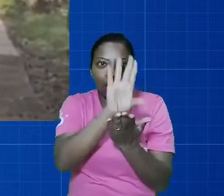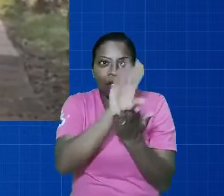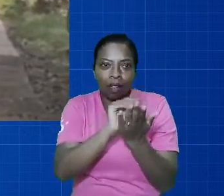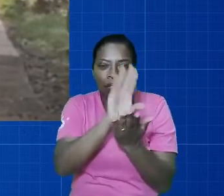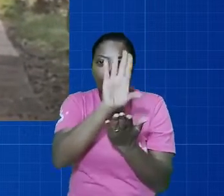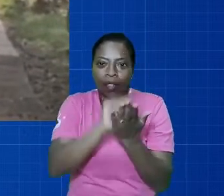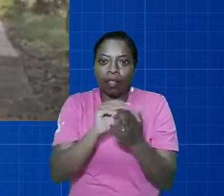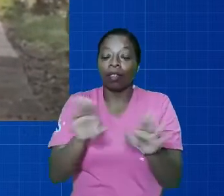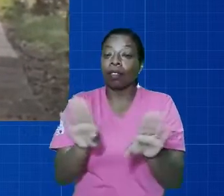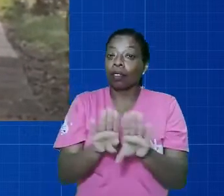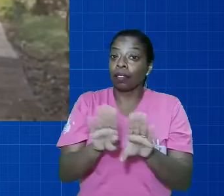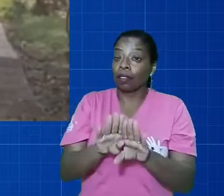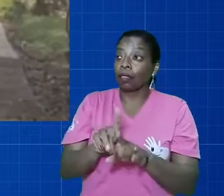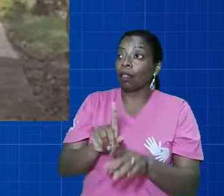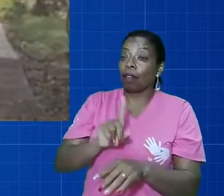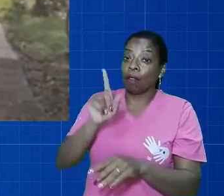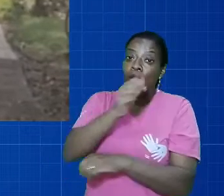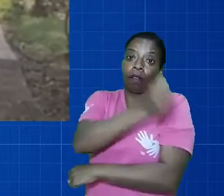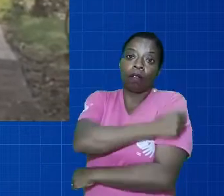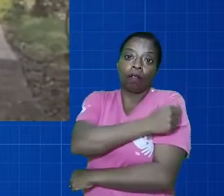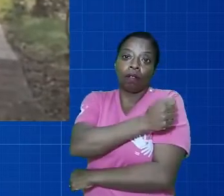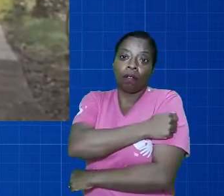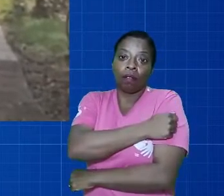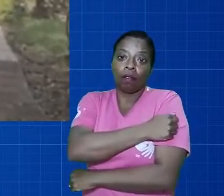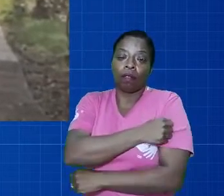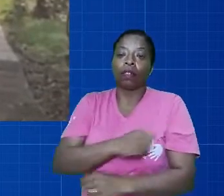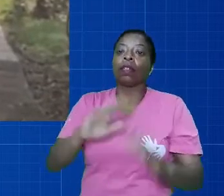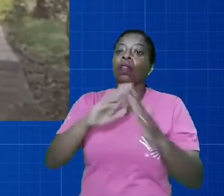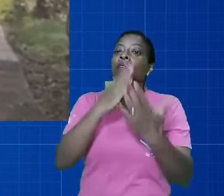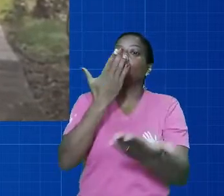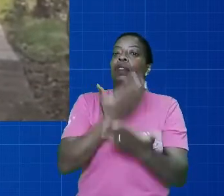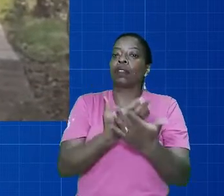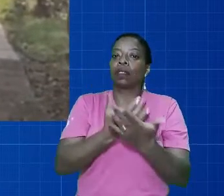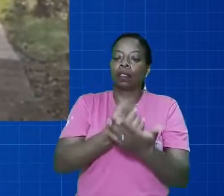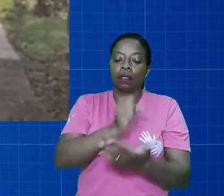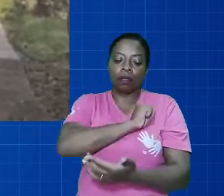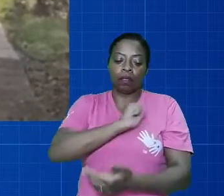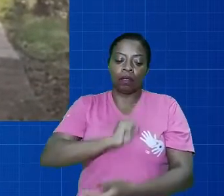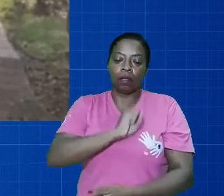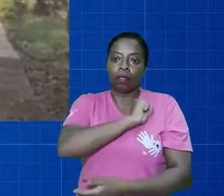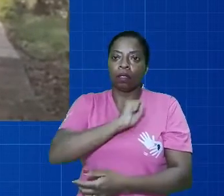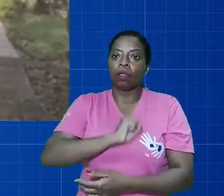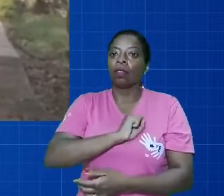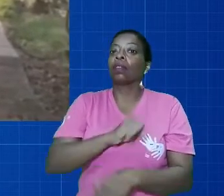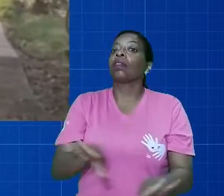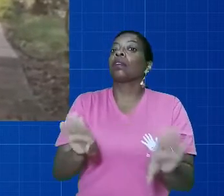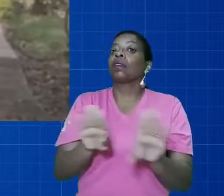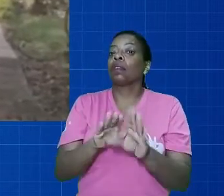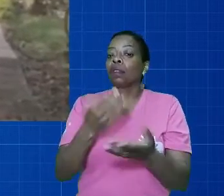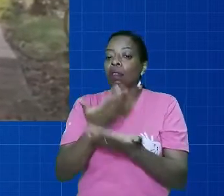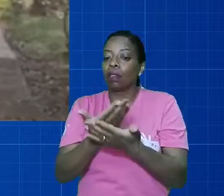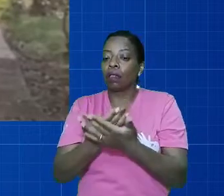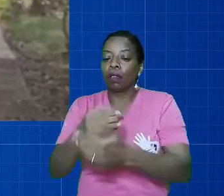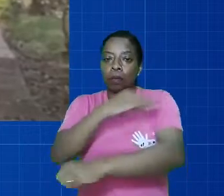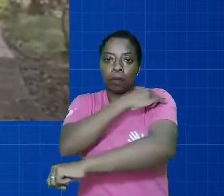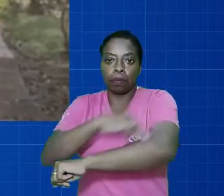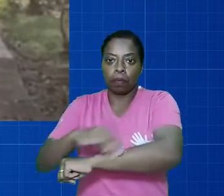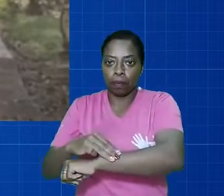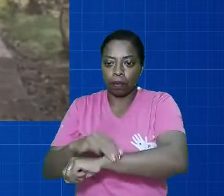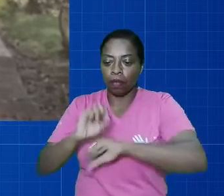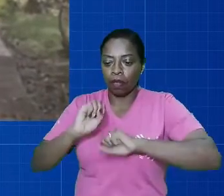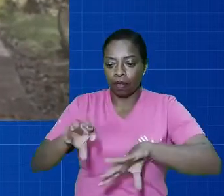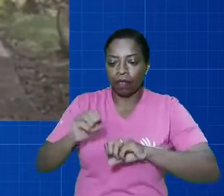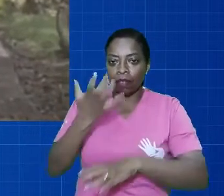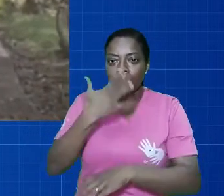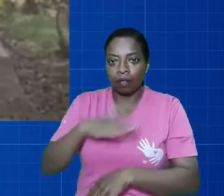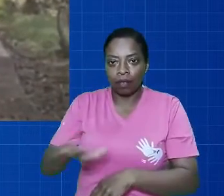Szymanski, que eram estudantes de magistério, um curso também que foi oferecido para os professores de arte da rede, de adultos,